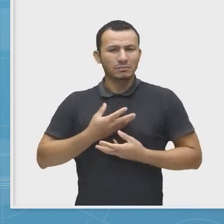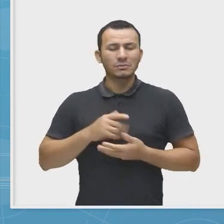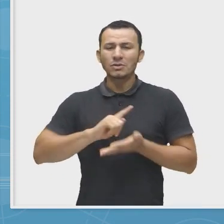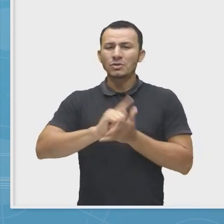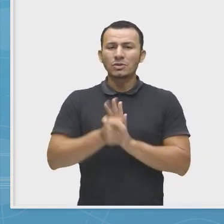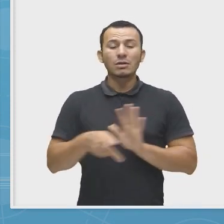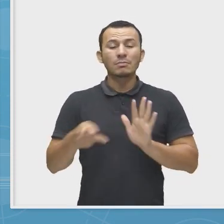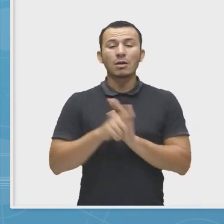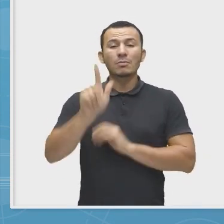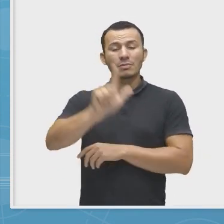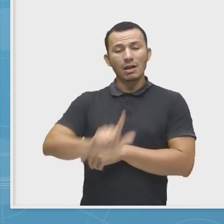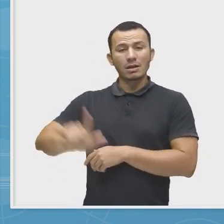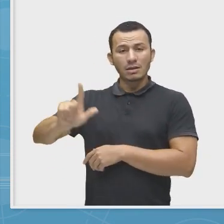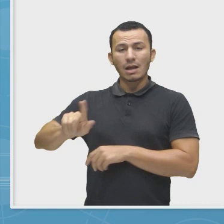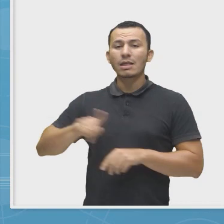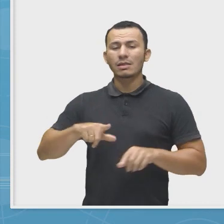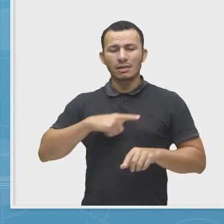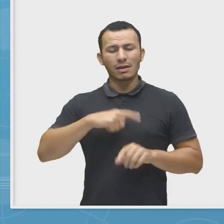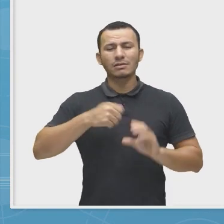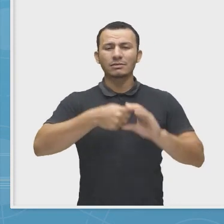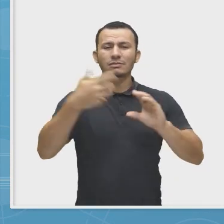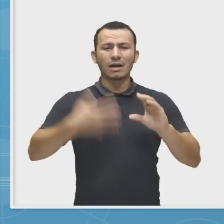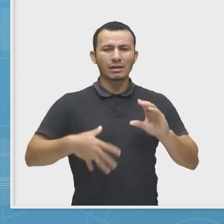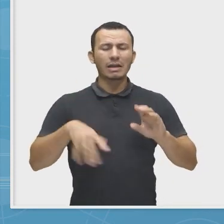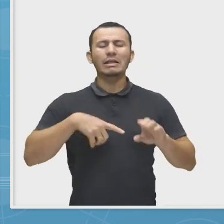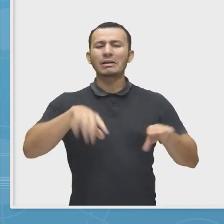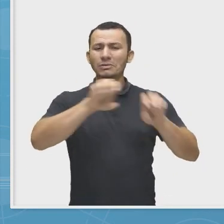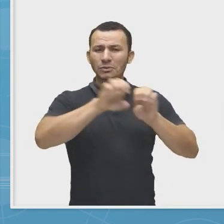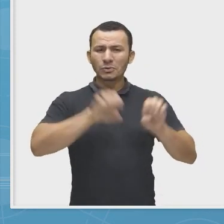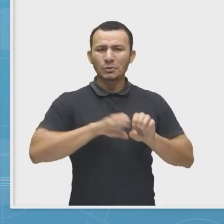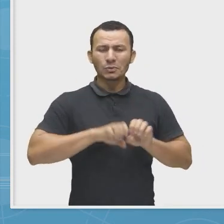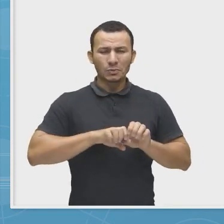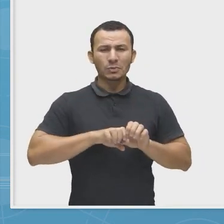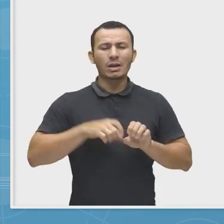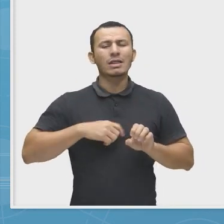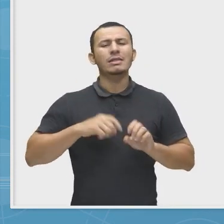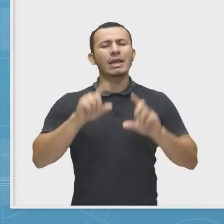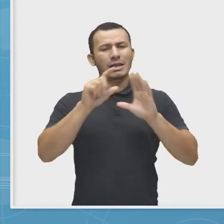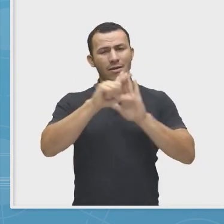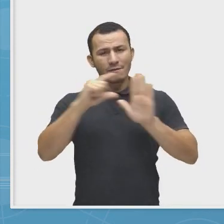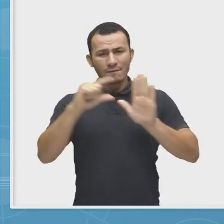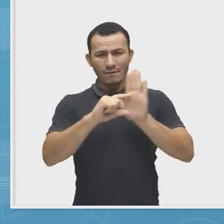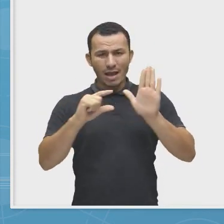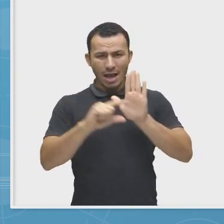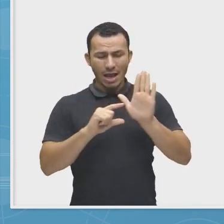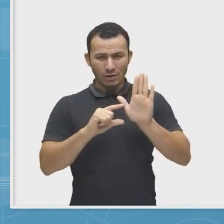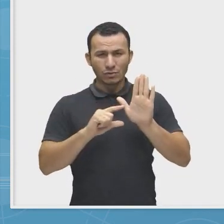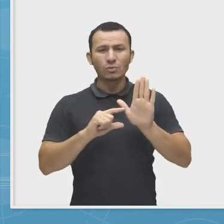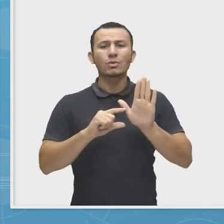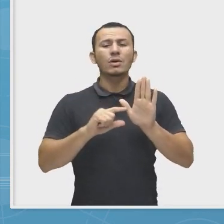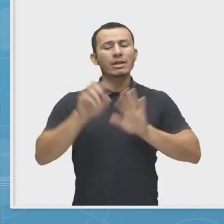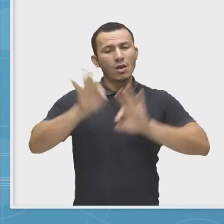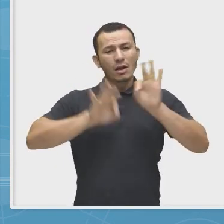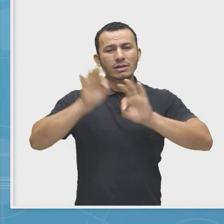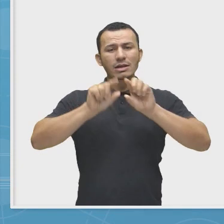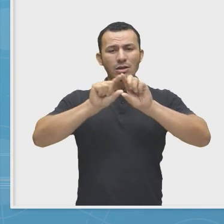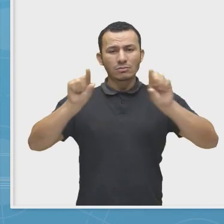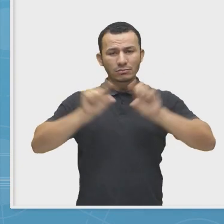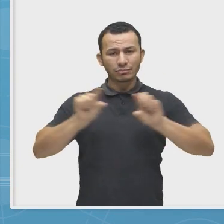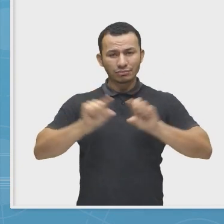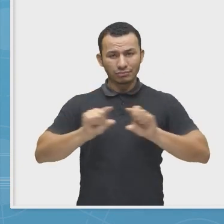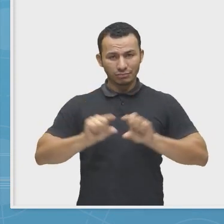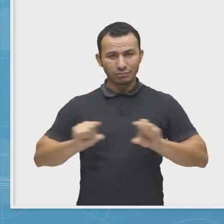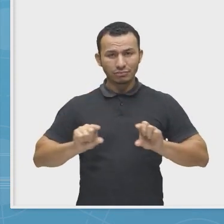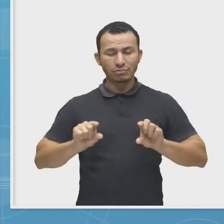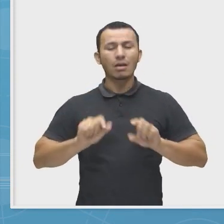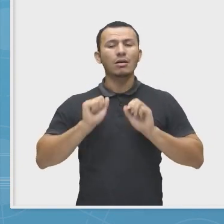gênero literário caracterizado por se estruturar em versos que se organizam em estrofes e pode